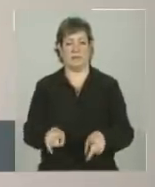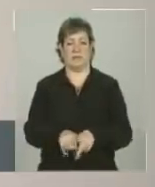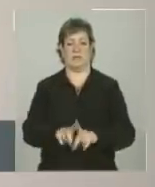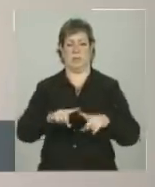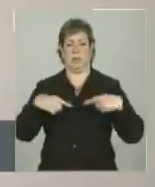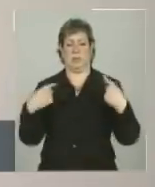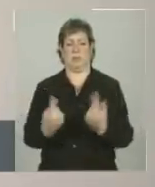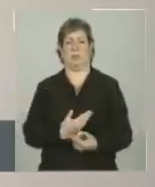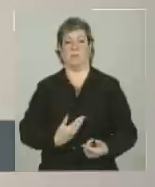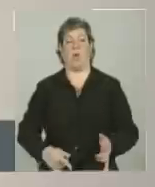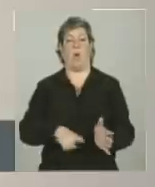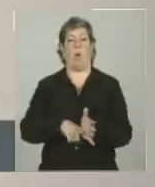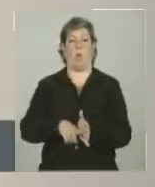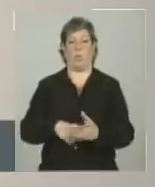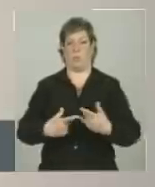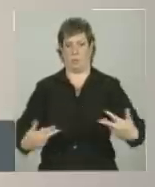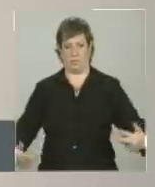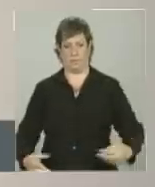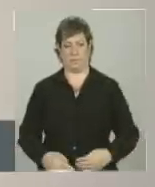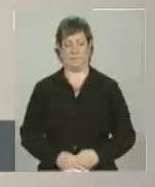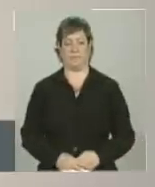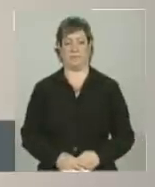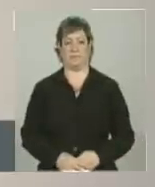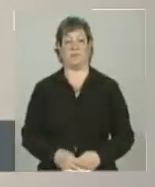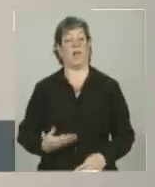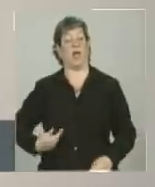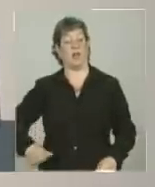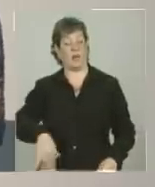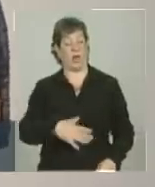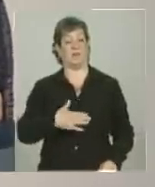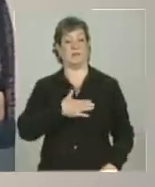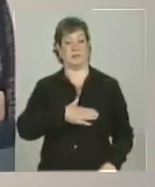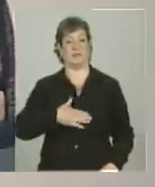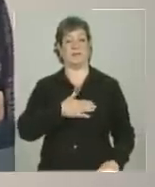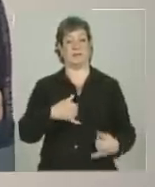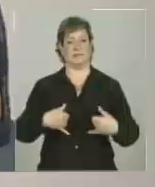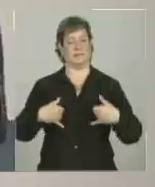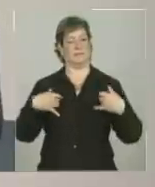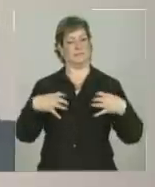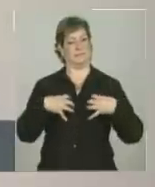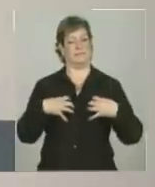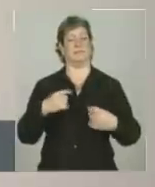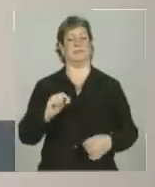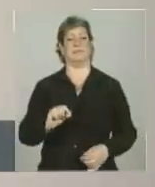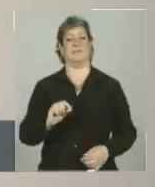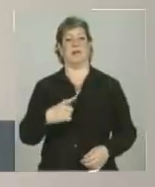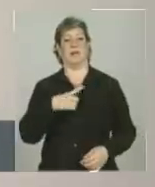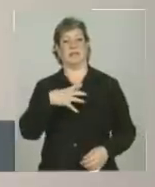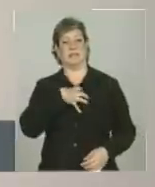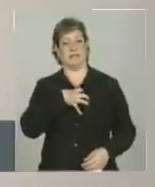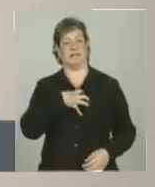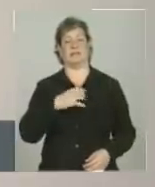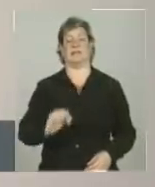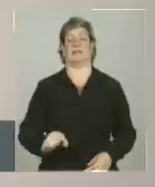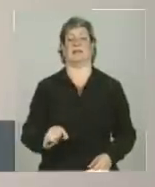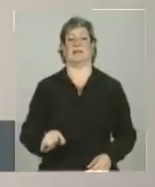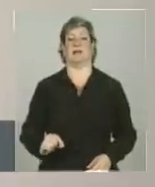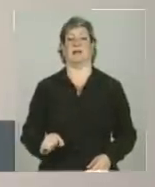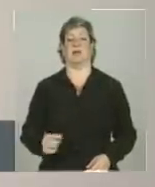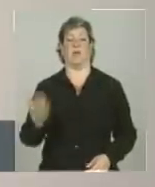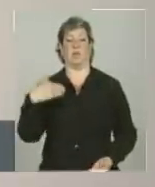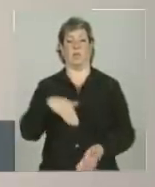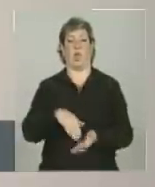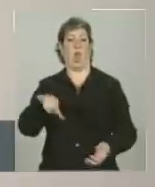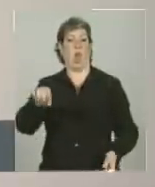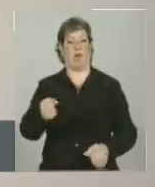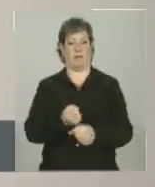e consultas. Nos orgulha, em particular, haver realizado, nos últimos 9 anos,